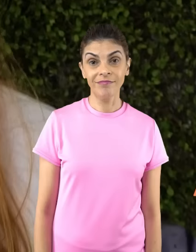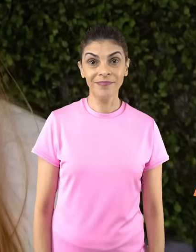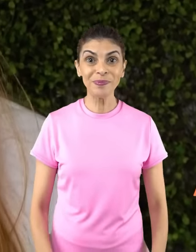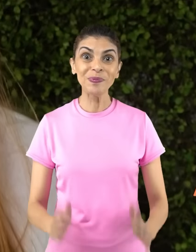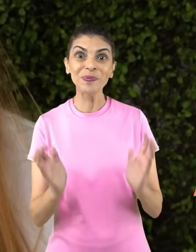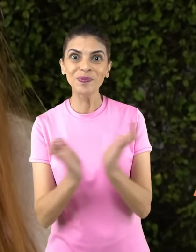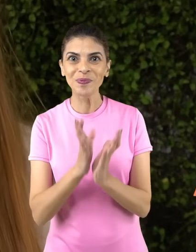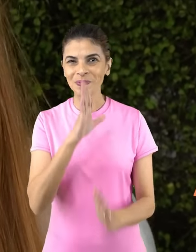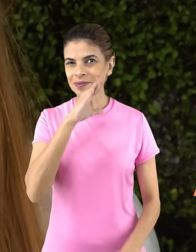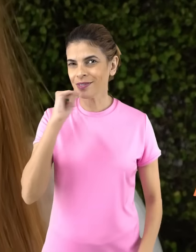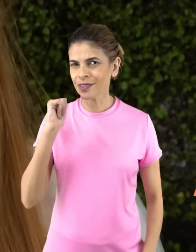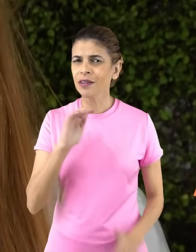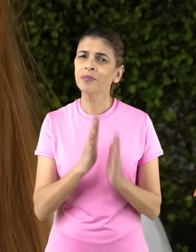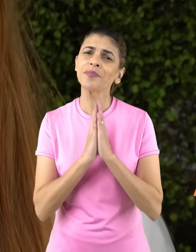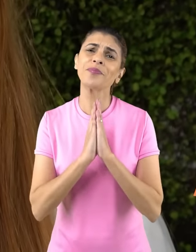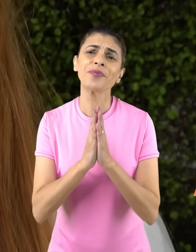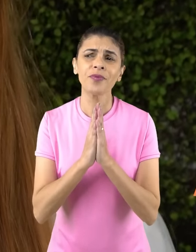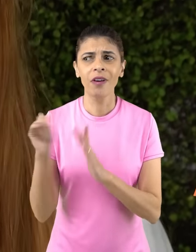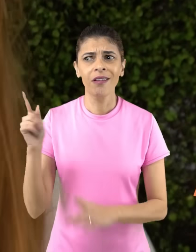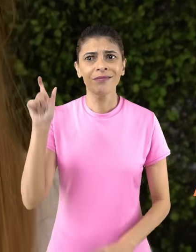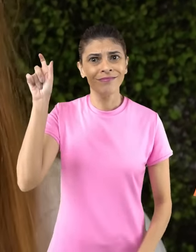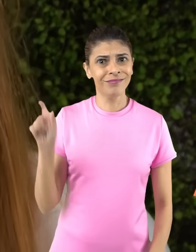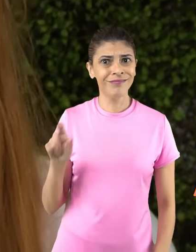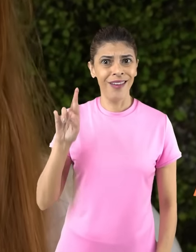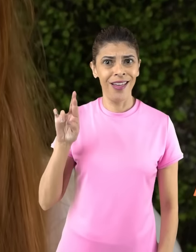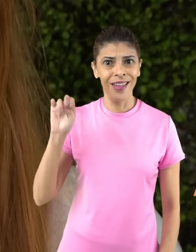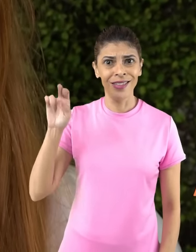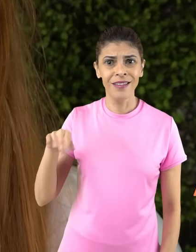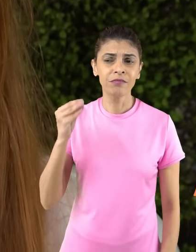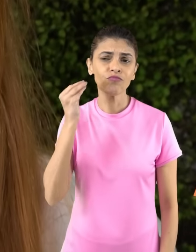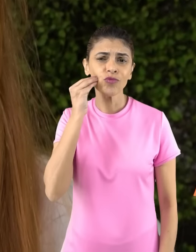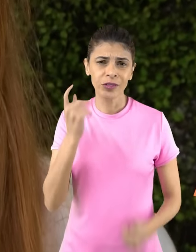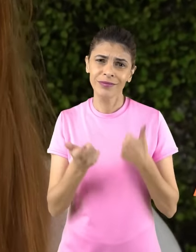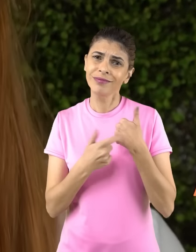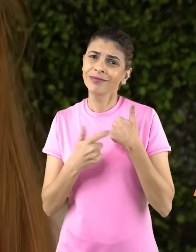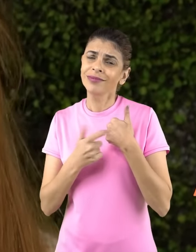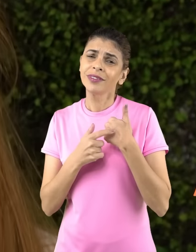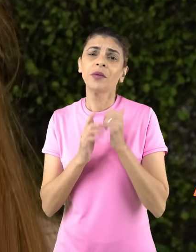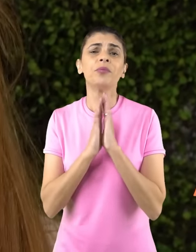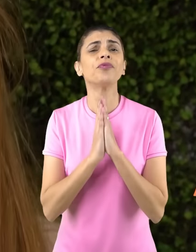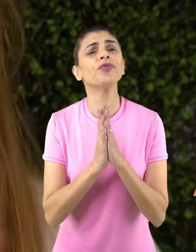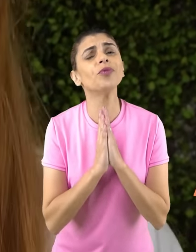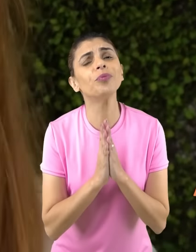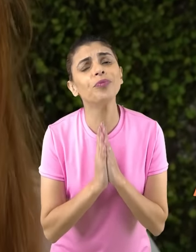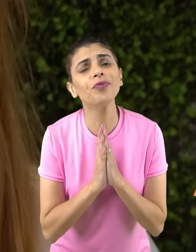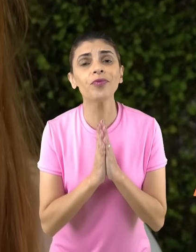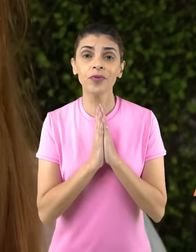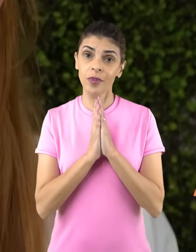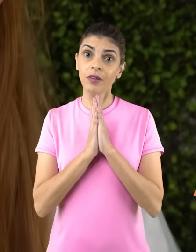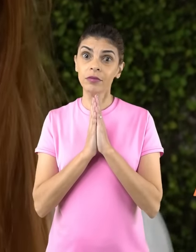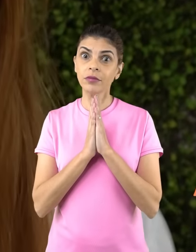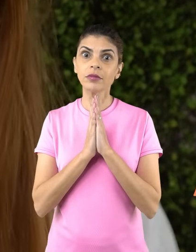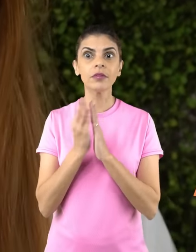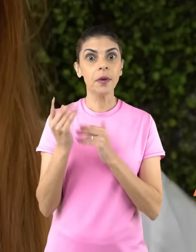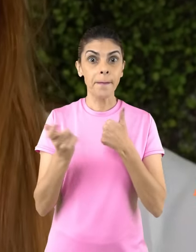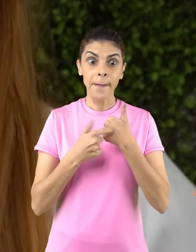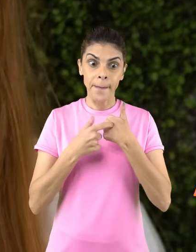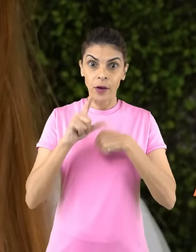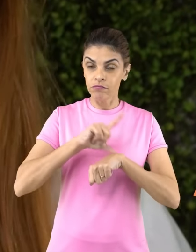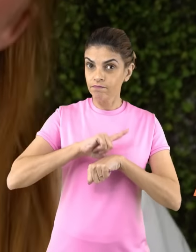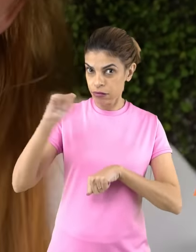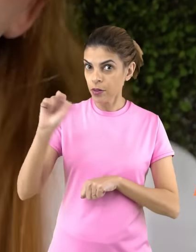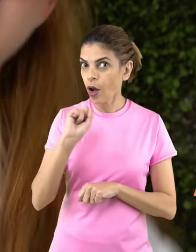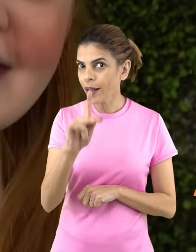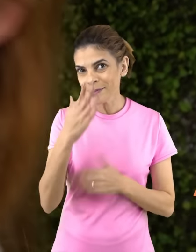Ei, público super jovem Se vocês querem que o Renan me dê um beijo Por favor, deixe um like Pra ele saber Por favor, eu conto com vocês Deixem muitos likes no